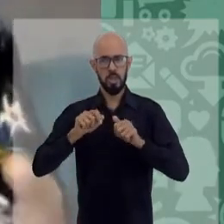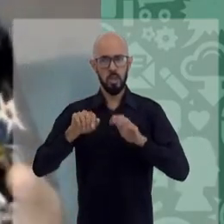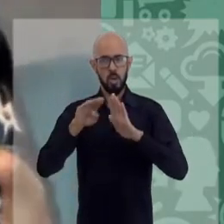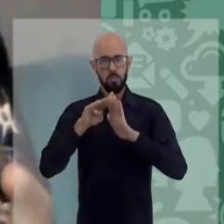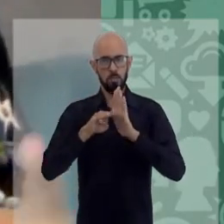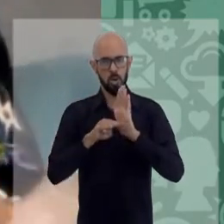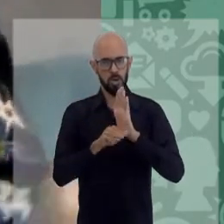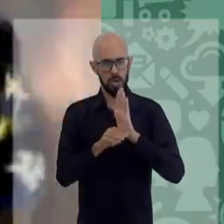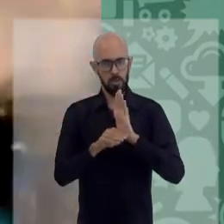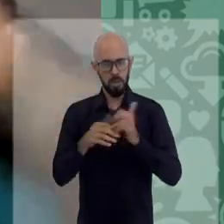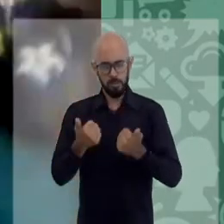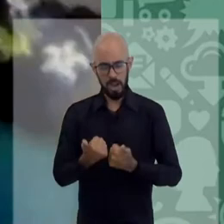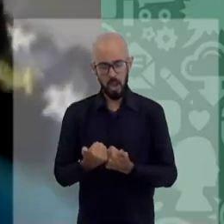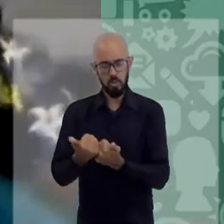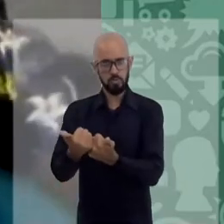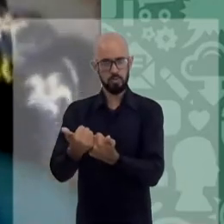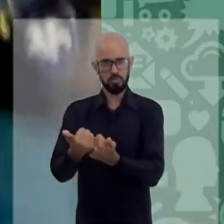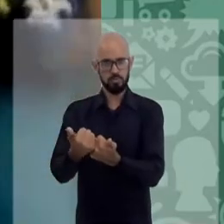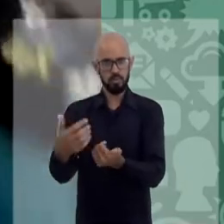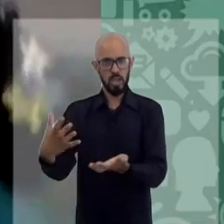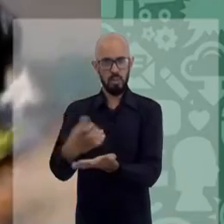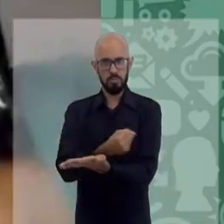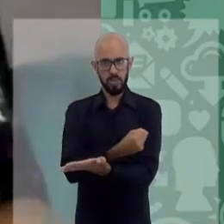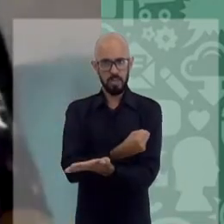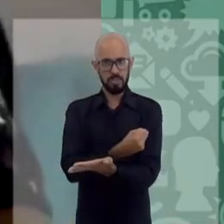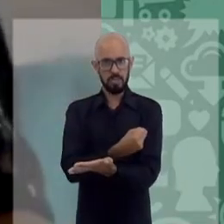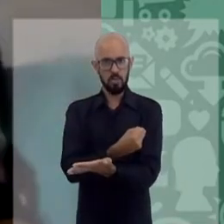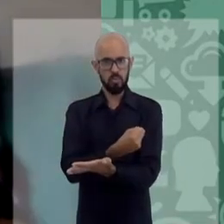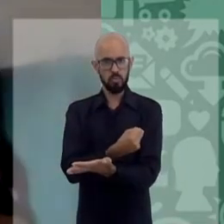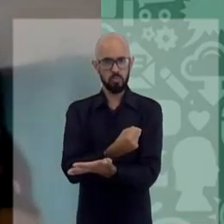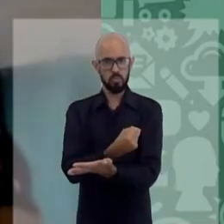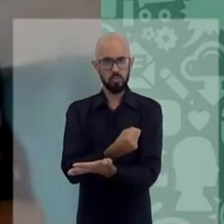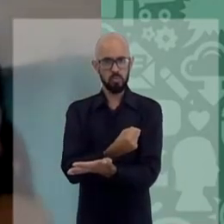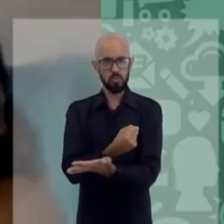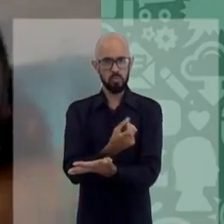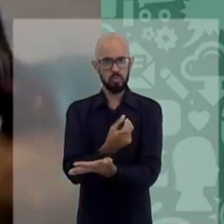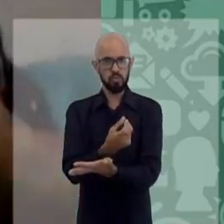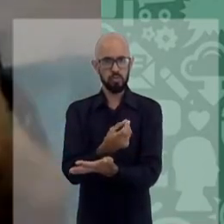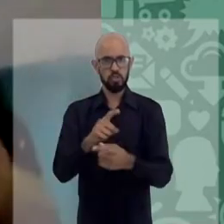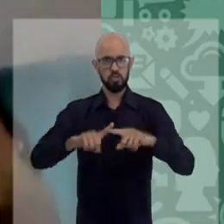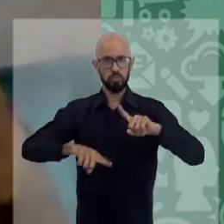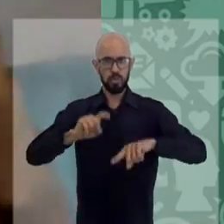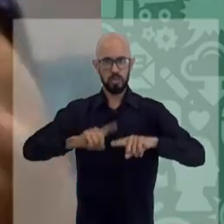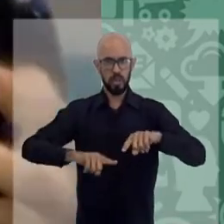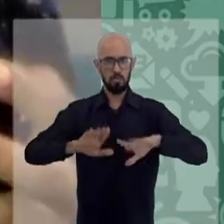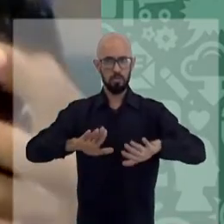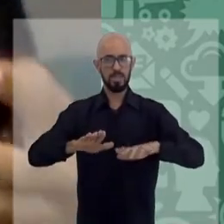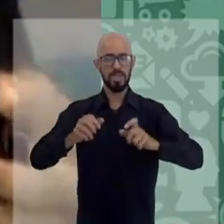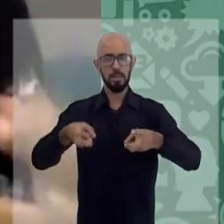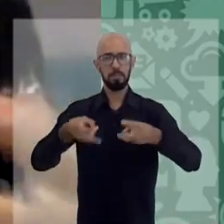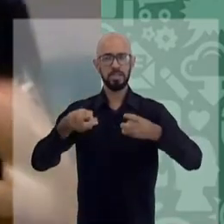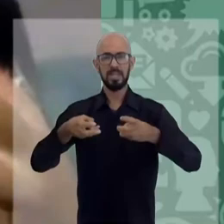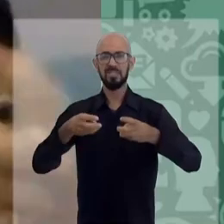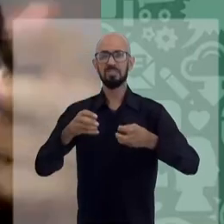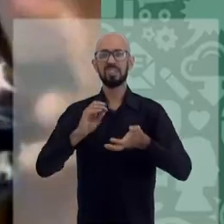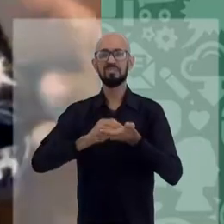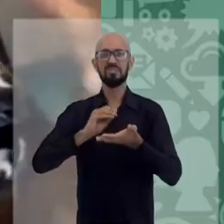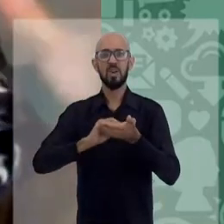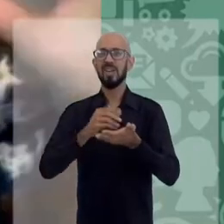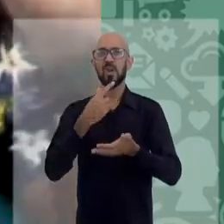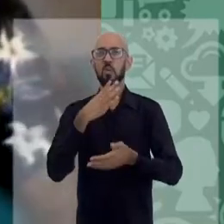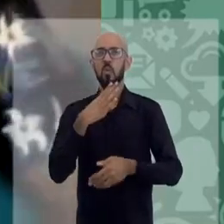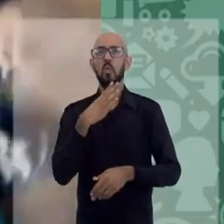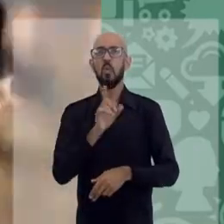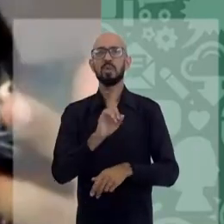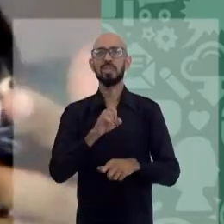de assistência para essas famílias a partir da captação de recursos com organizações do terceiro setor. Só que ela percebe que ela não tem capilaridade dentro desses territórios,